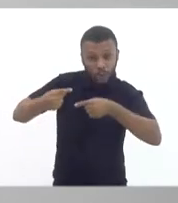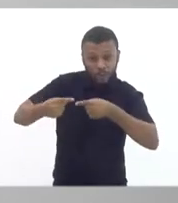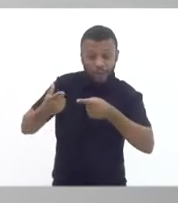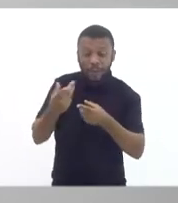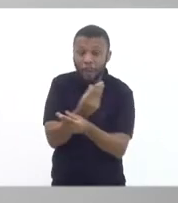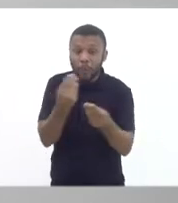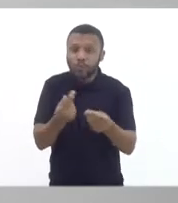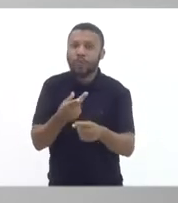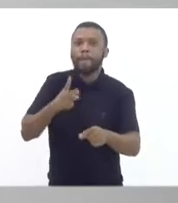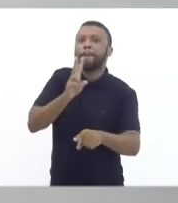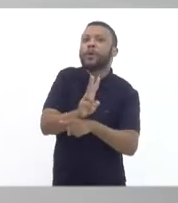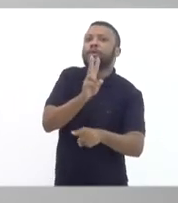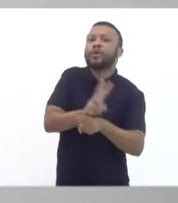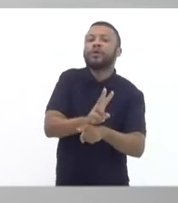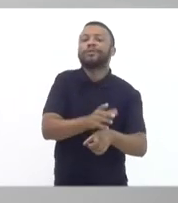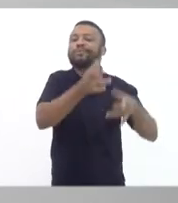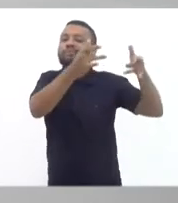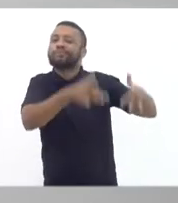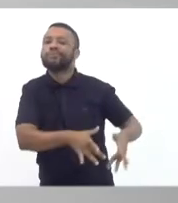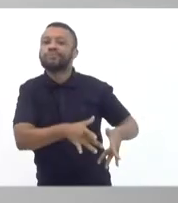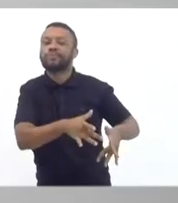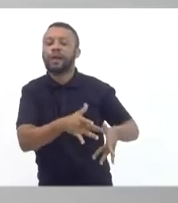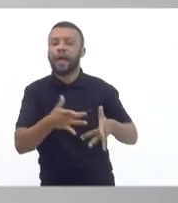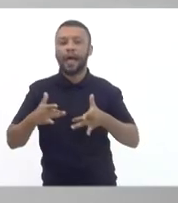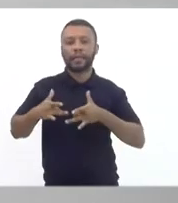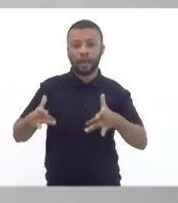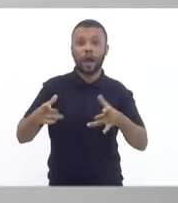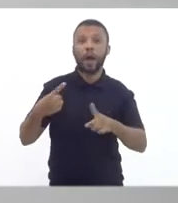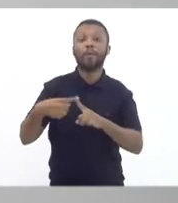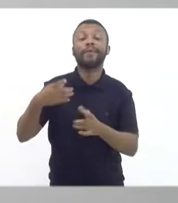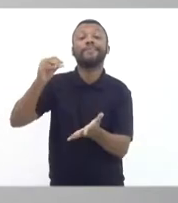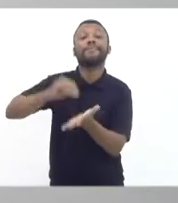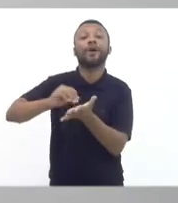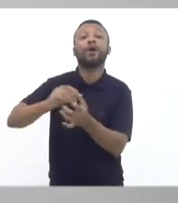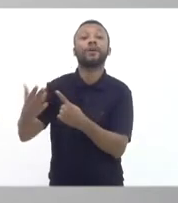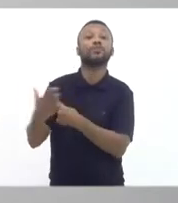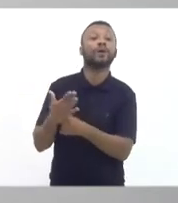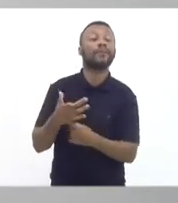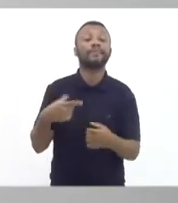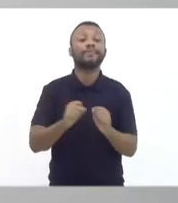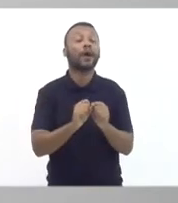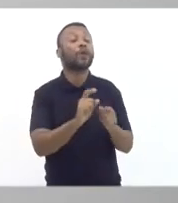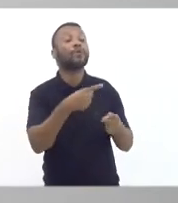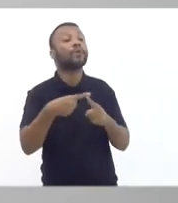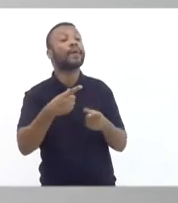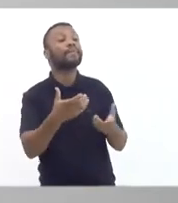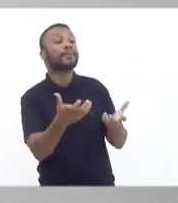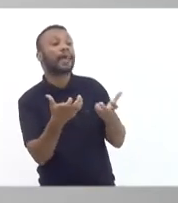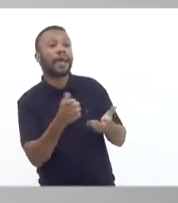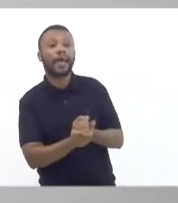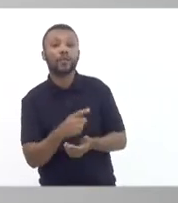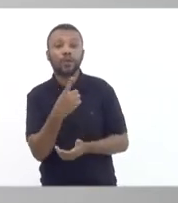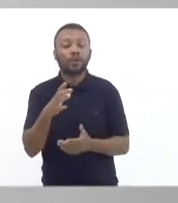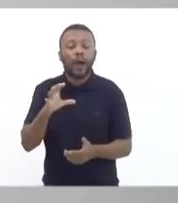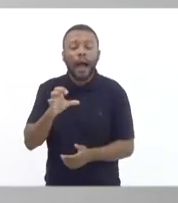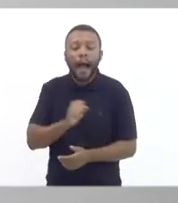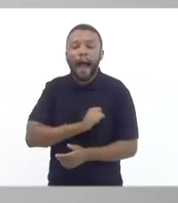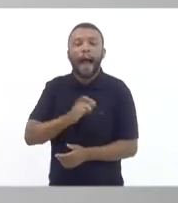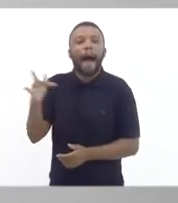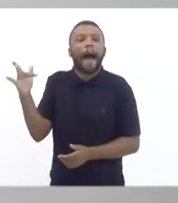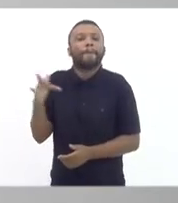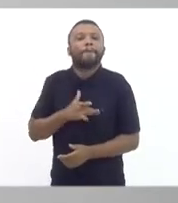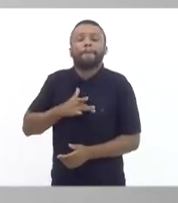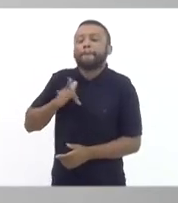causa, porque não tem ajuda. Nós fazemos ir por missão. Ah, você faz porque você quer. Nós fazemos porque nós somos apaixonados, a maioria,